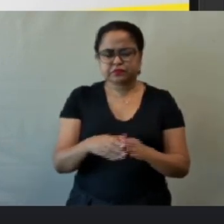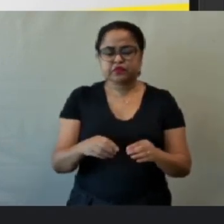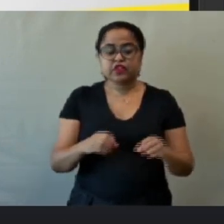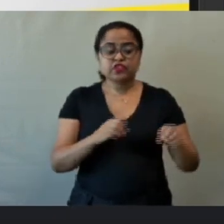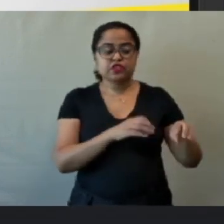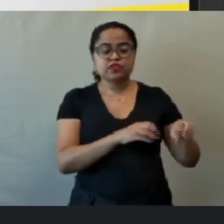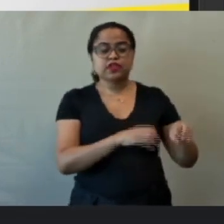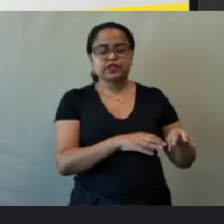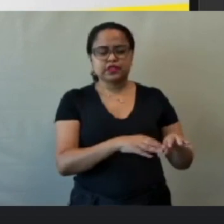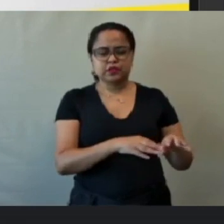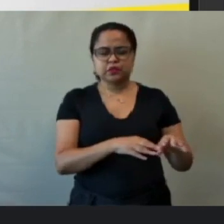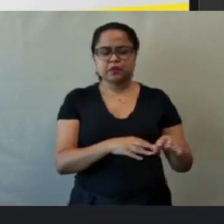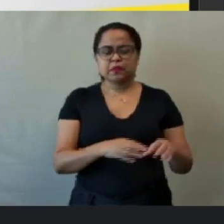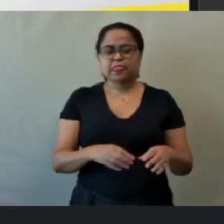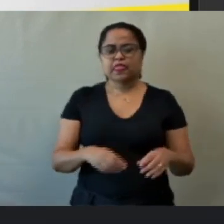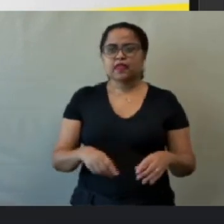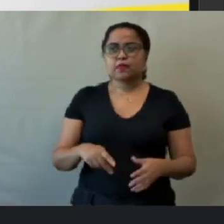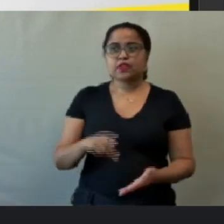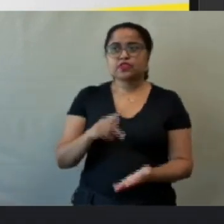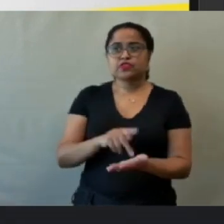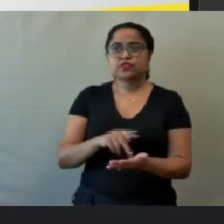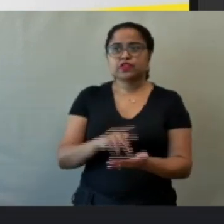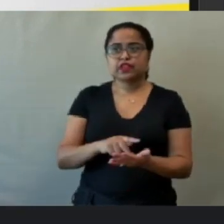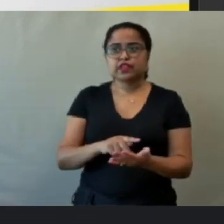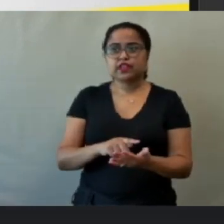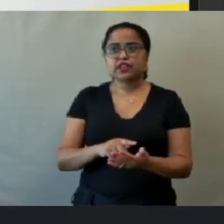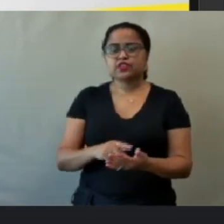que, de fato, em Belo Horizonte, comece a pensar